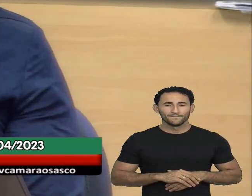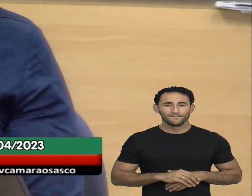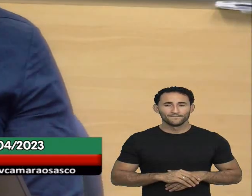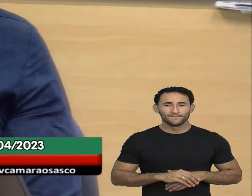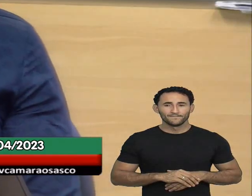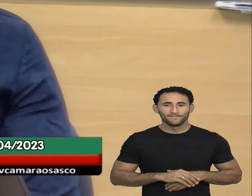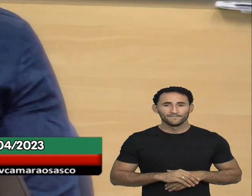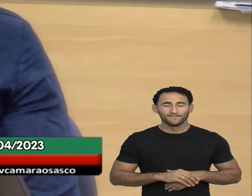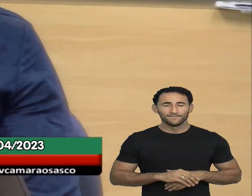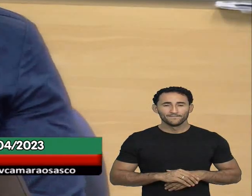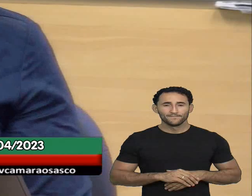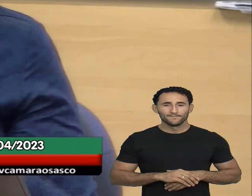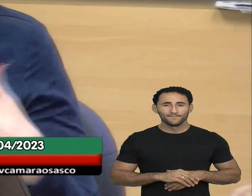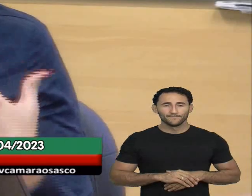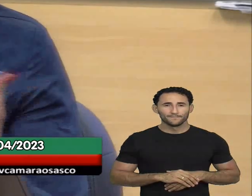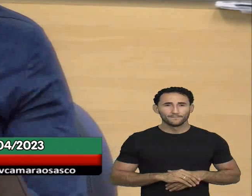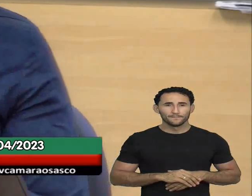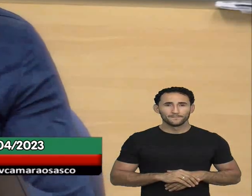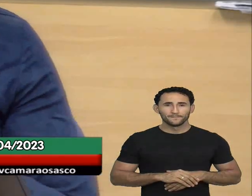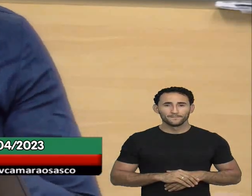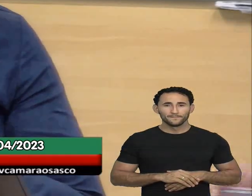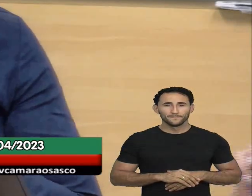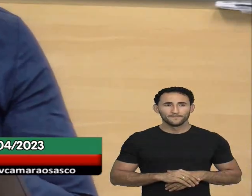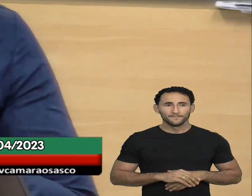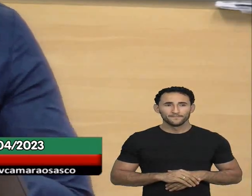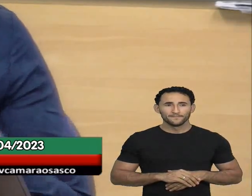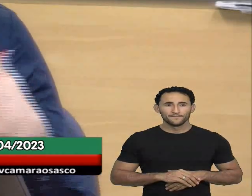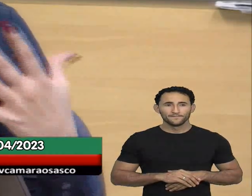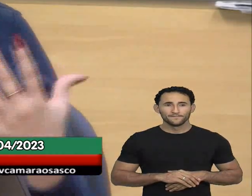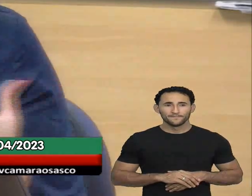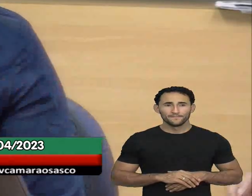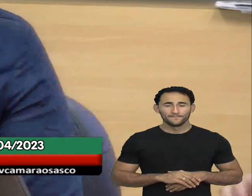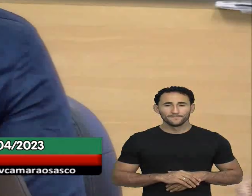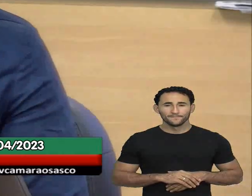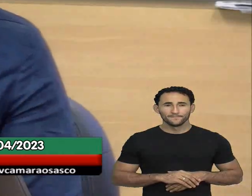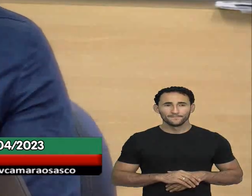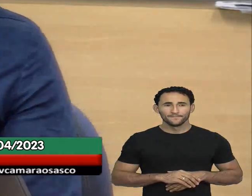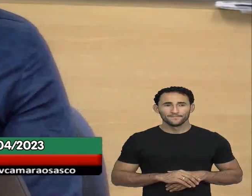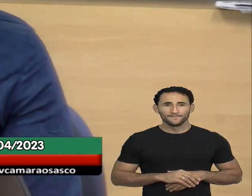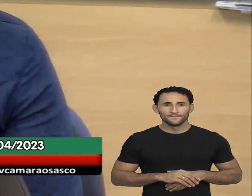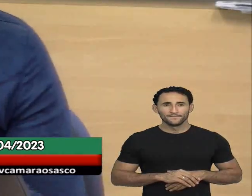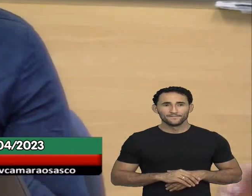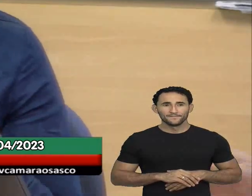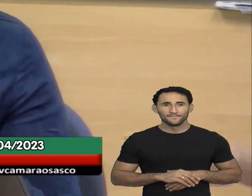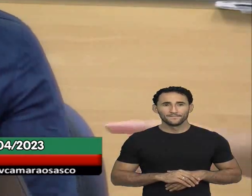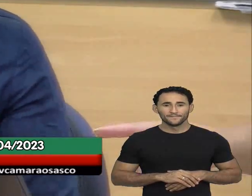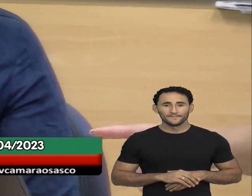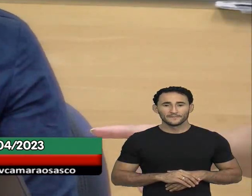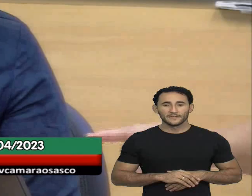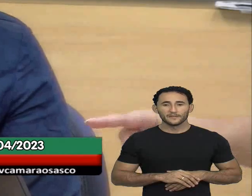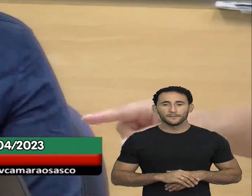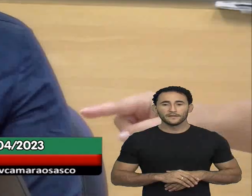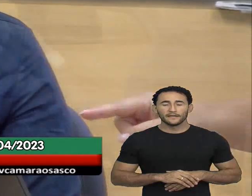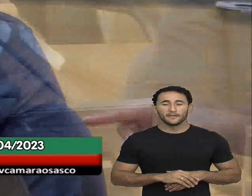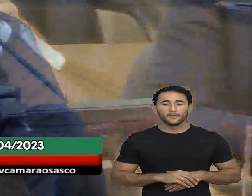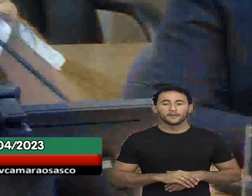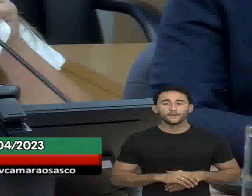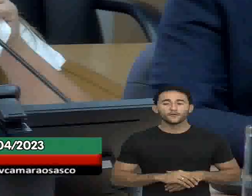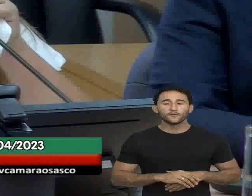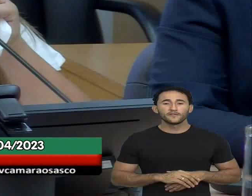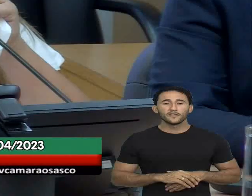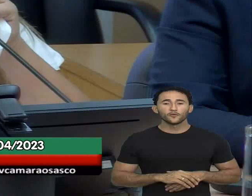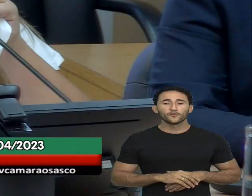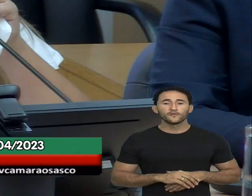ou nessa UPA? Ele vai sentir uma dor precordial, né? Às vezes que eles confundem com gases ou Aline, aquela dor... eu só vou pedir para você ligar o